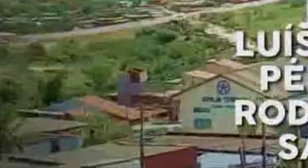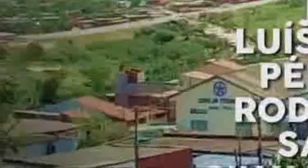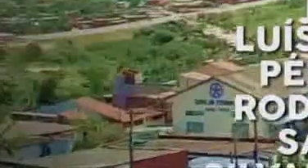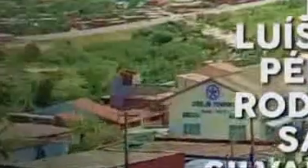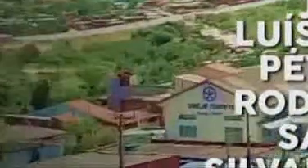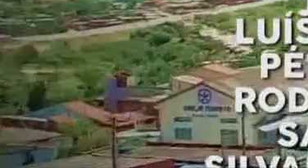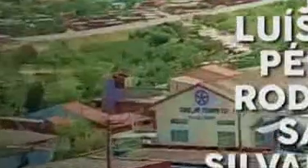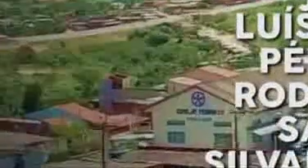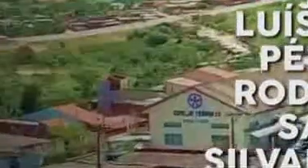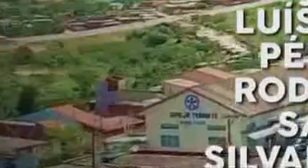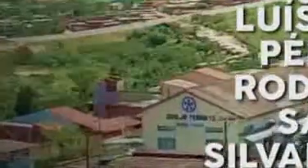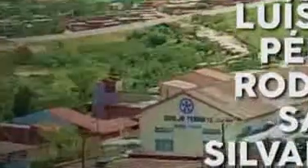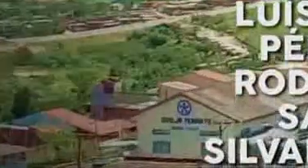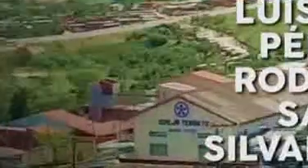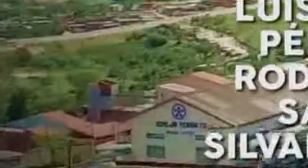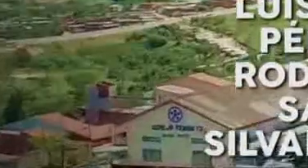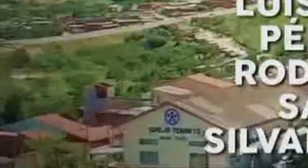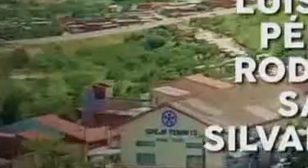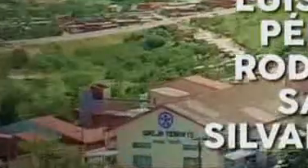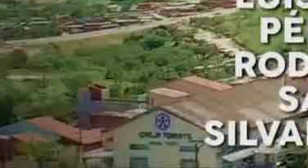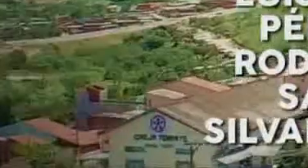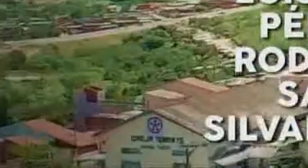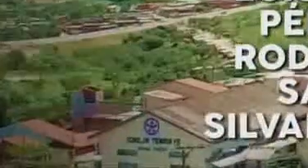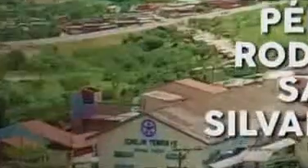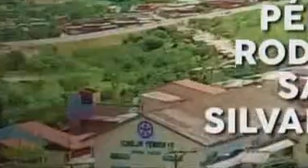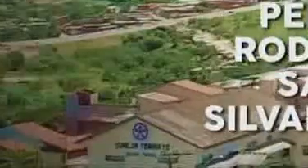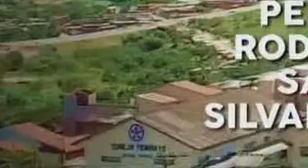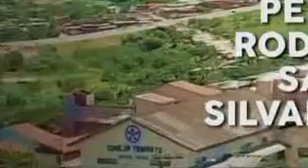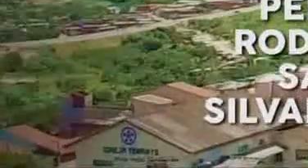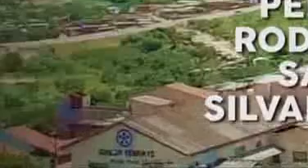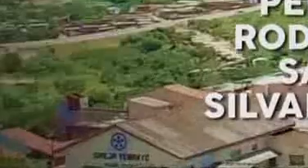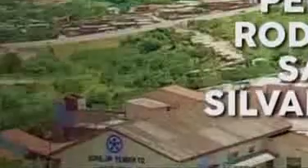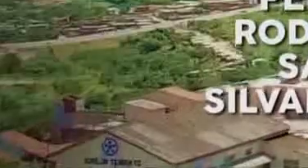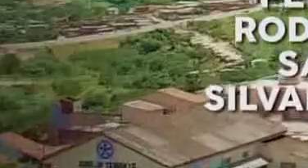agora em todas